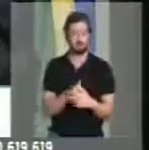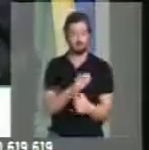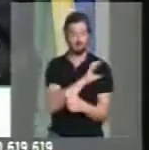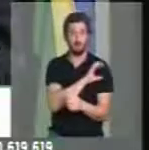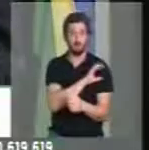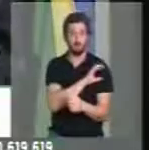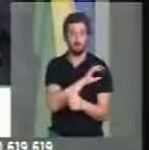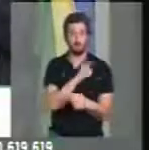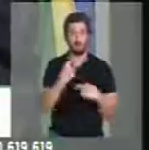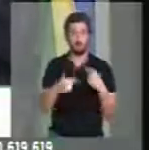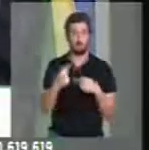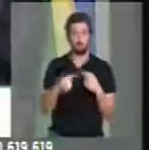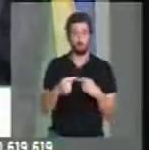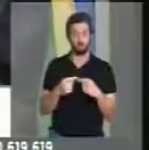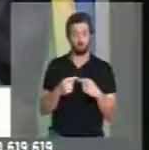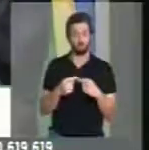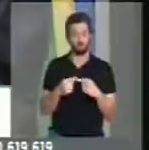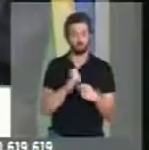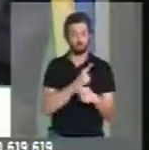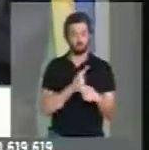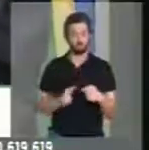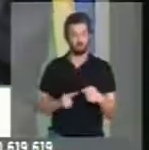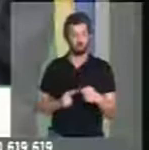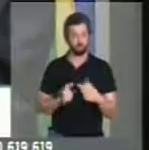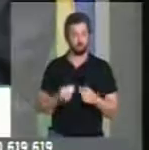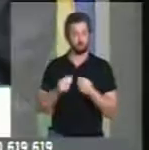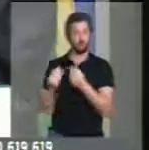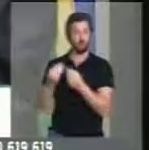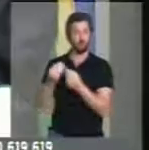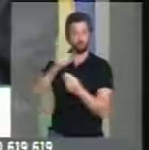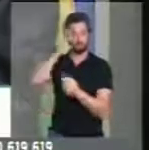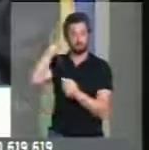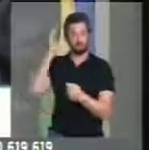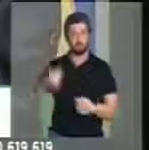coordenação política do governo ao Michel.